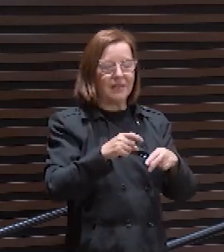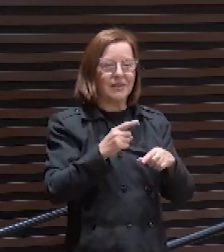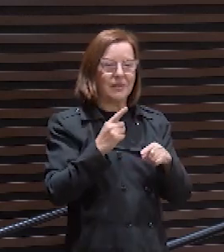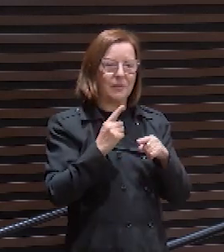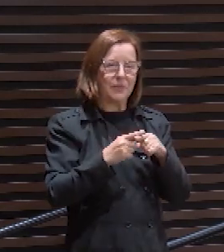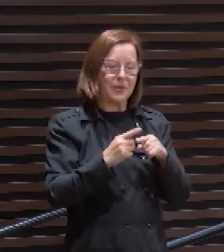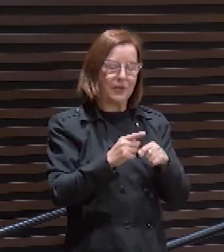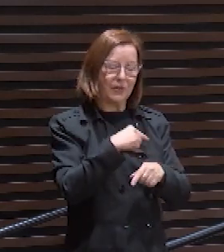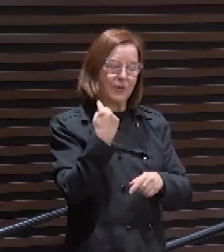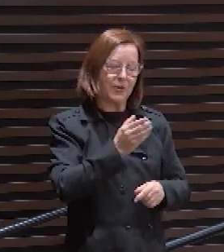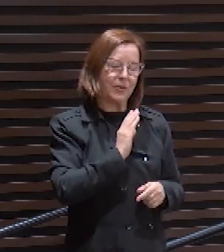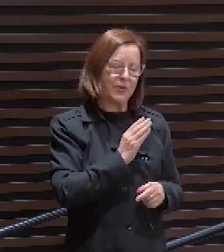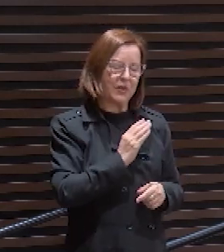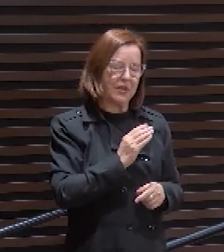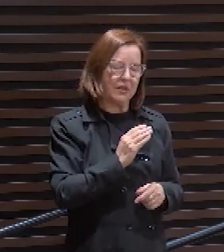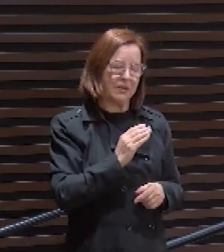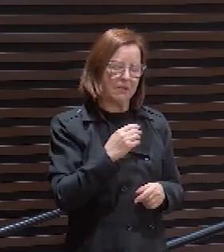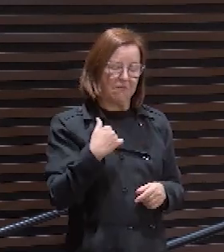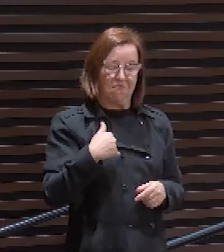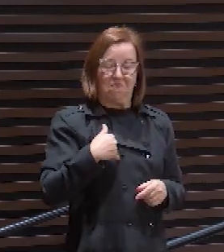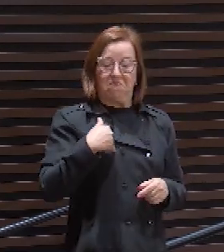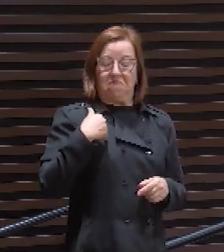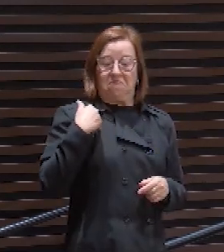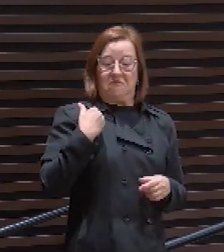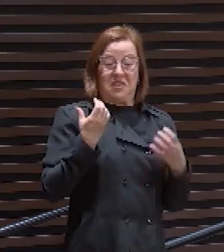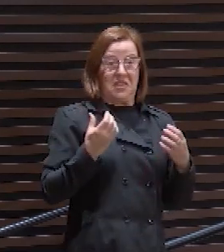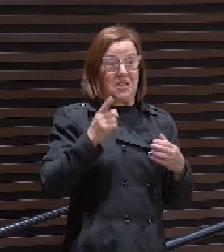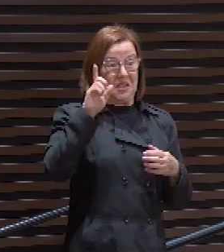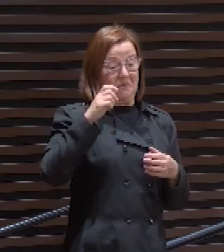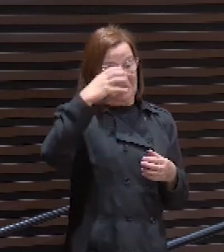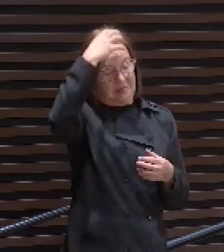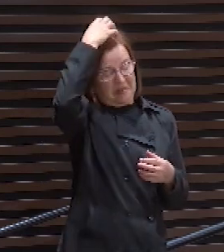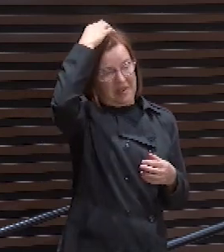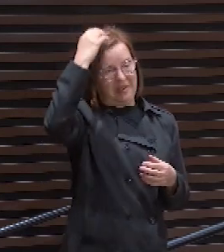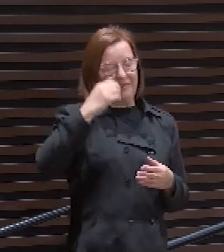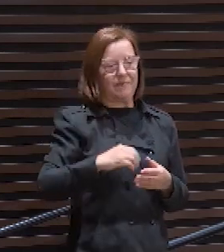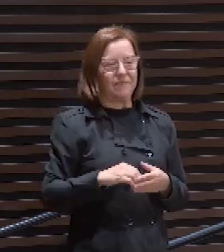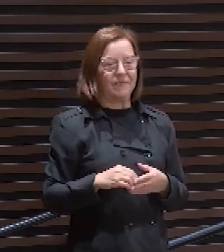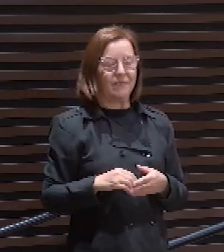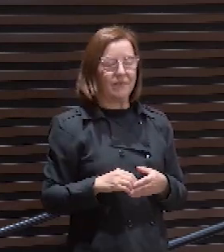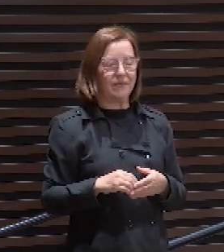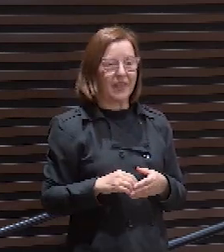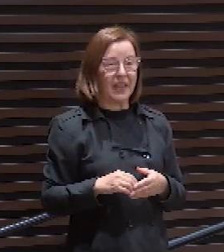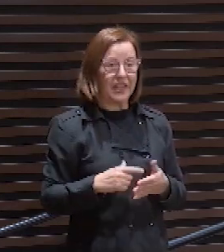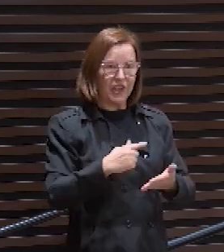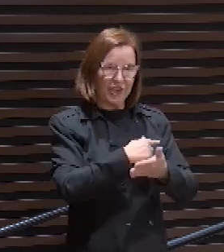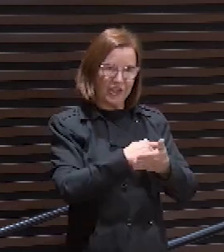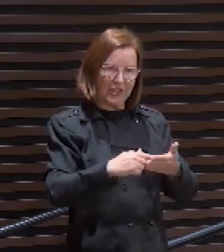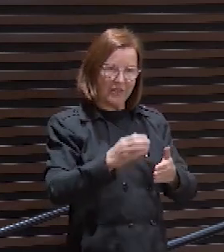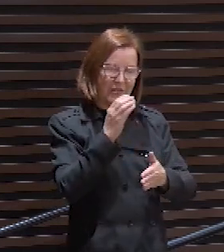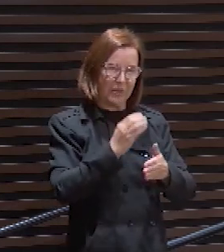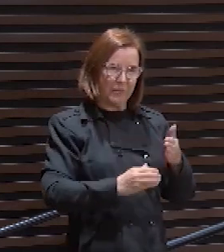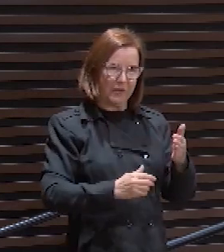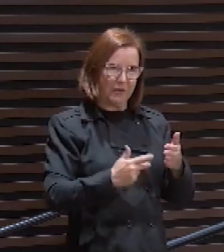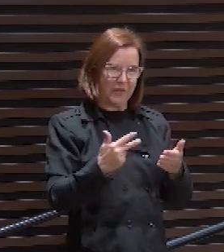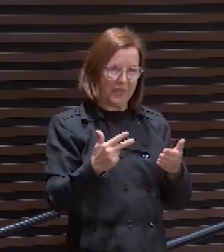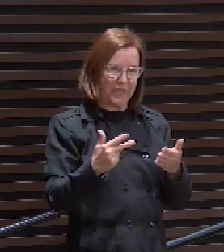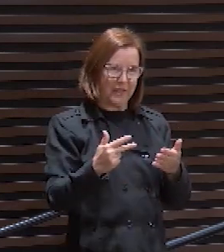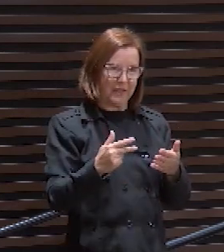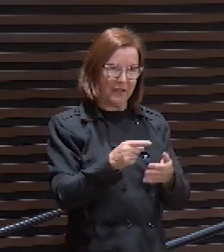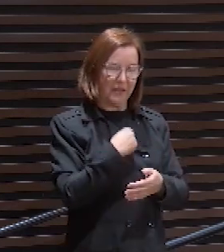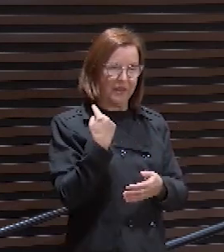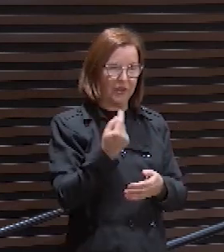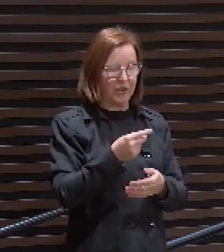queremos ser como se os reis fossem. E a gente percebe isso quando nós voltamos para Gênesis, no capítulo 3, não precisa abrir, mas quando nós vemos ali,